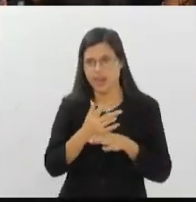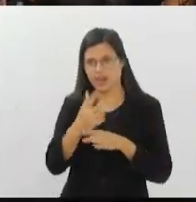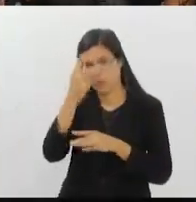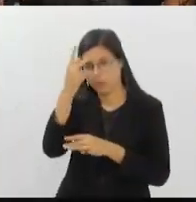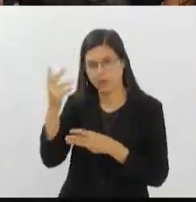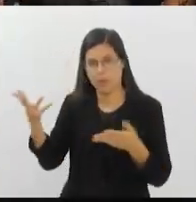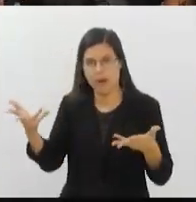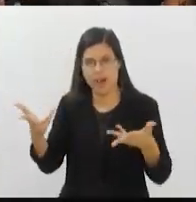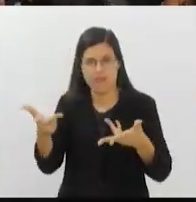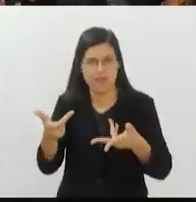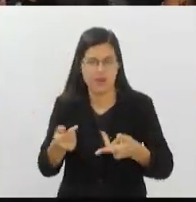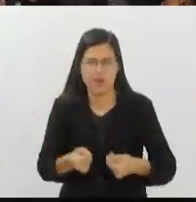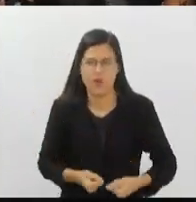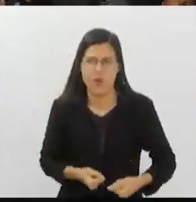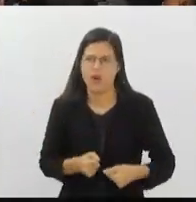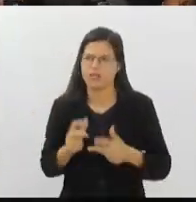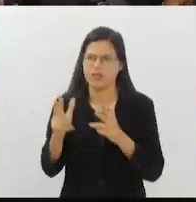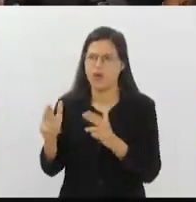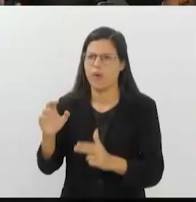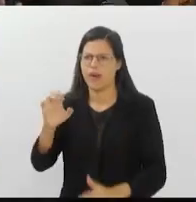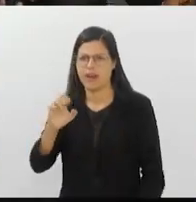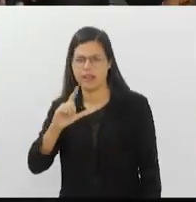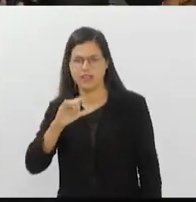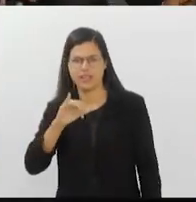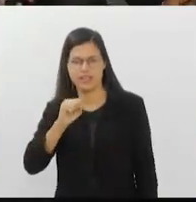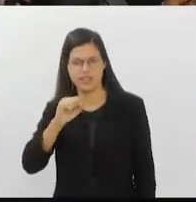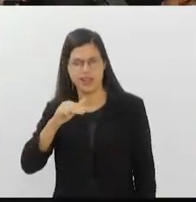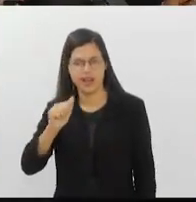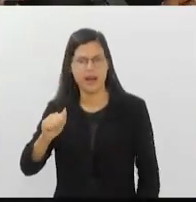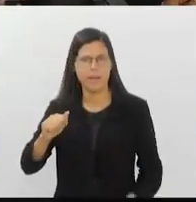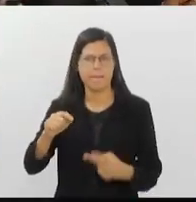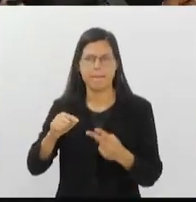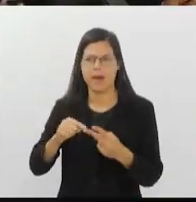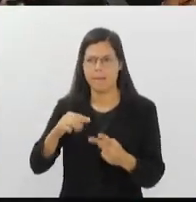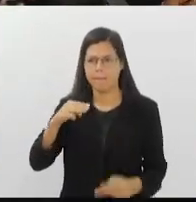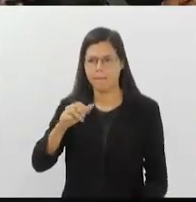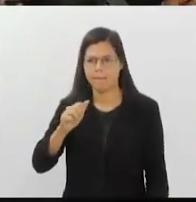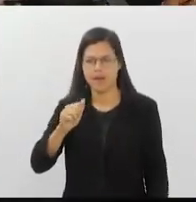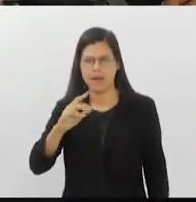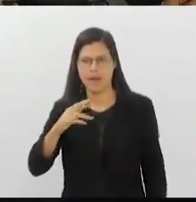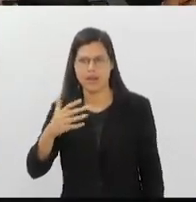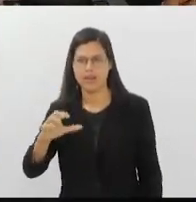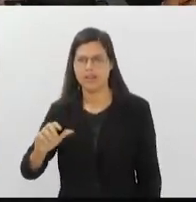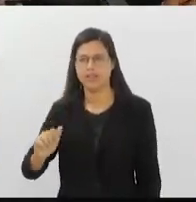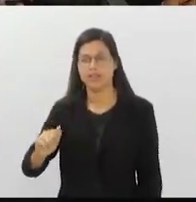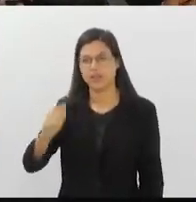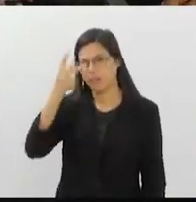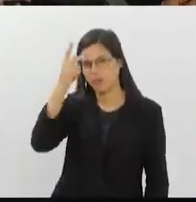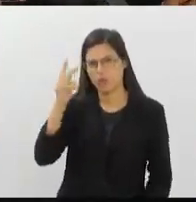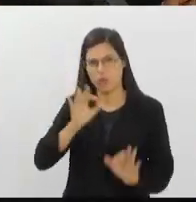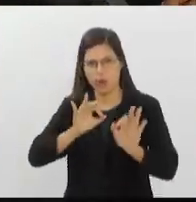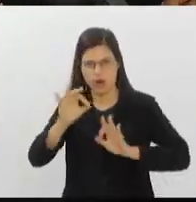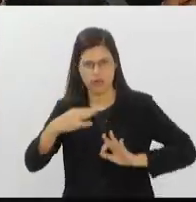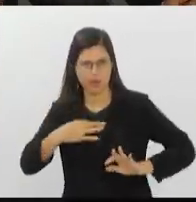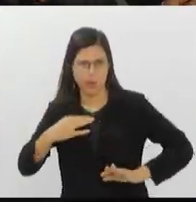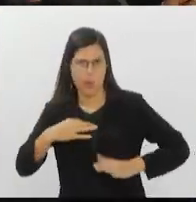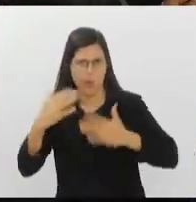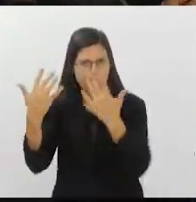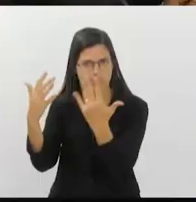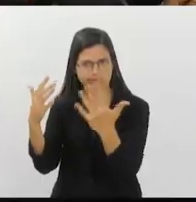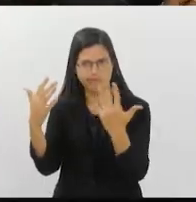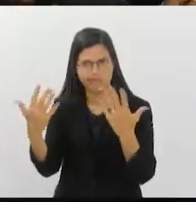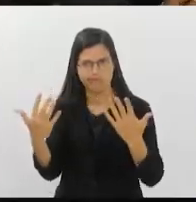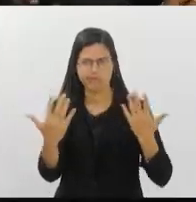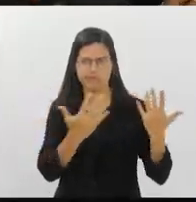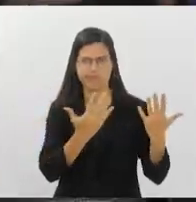nossos vizinhos aqui, ó, Elisama, Sidmar, Márcia, o pessoal do ateliê. Uma salva de palmas pra galera aqui, os nossos foliões.